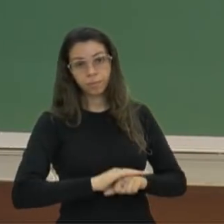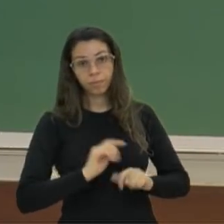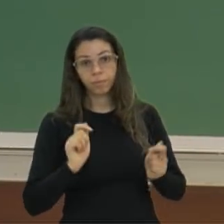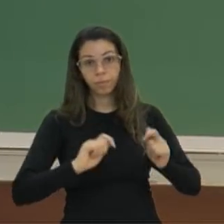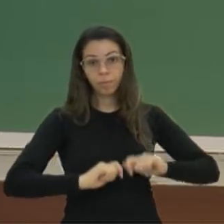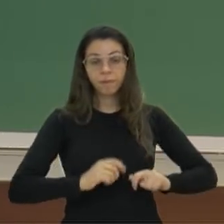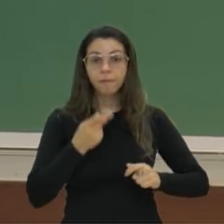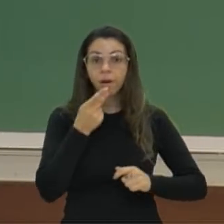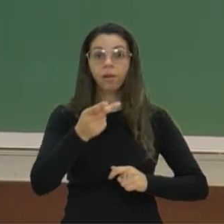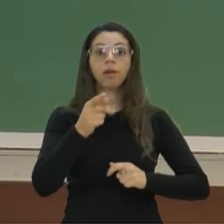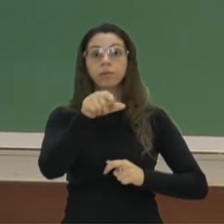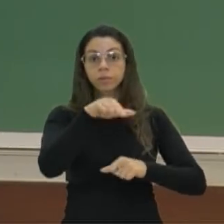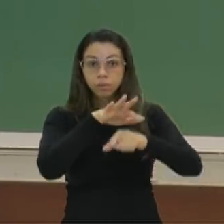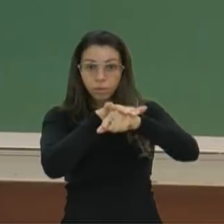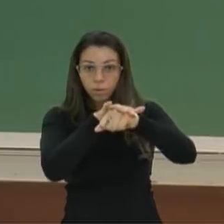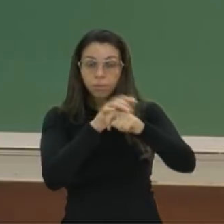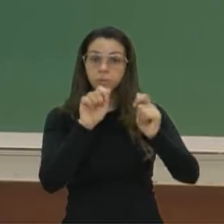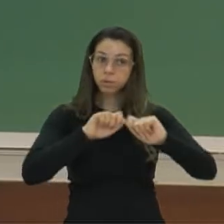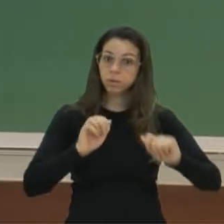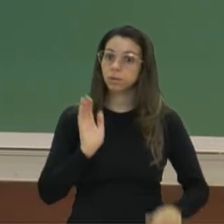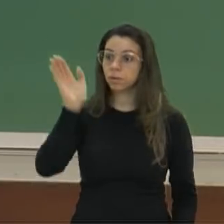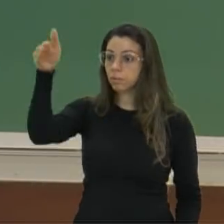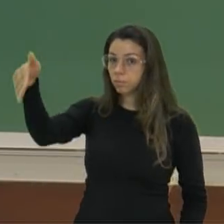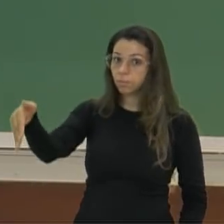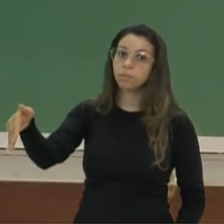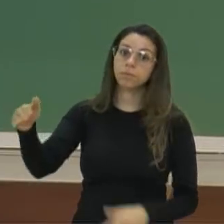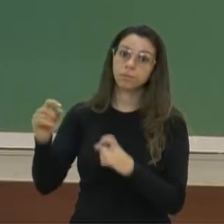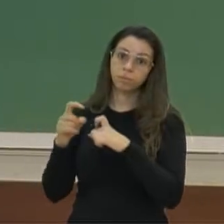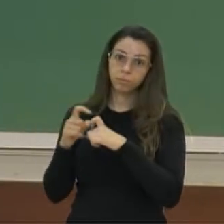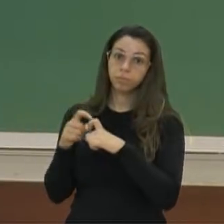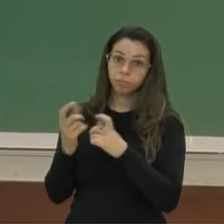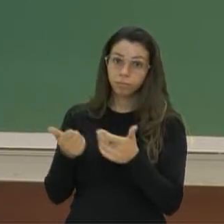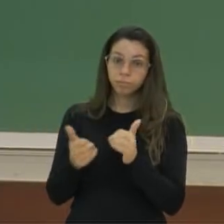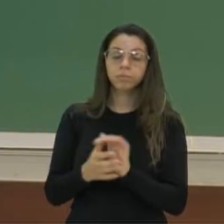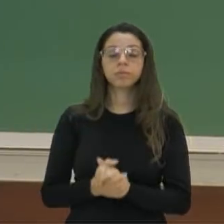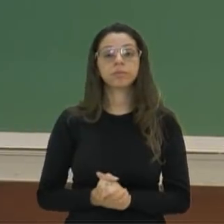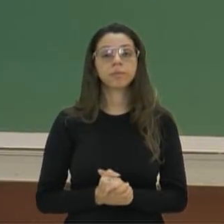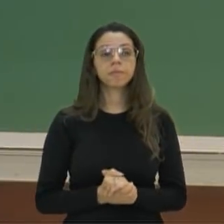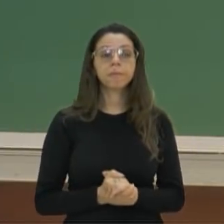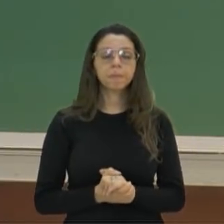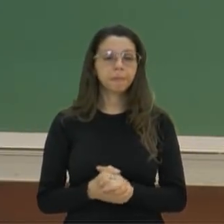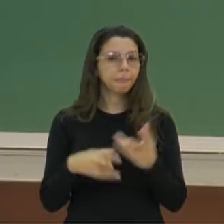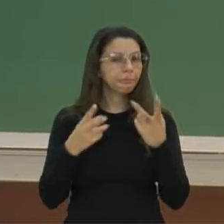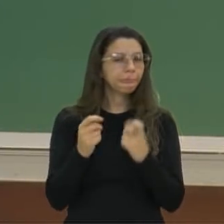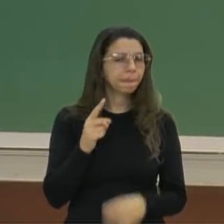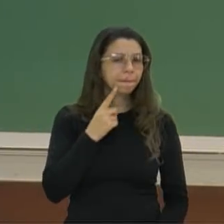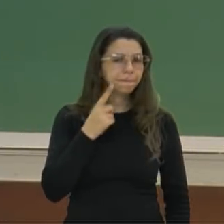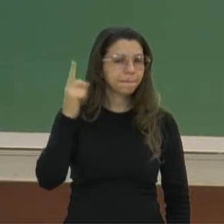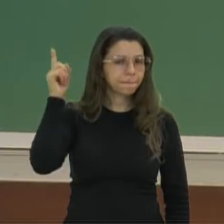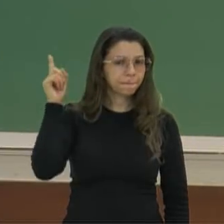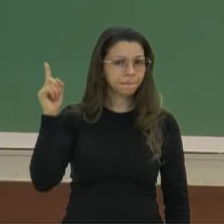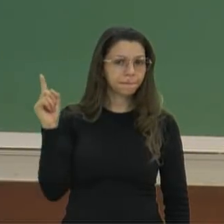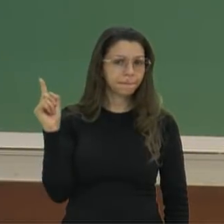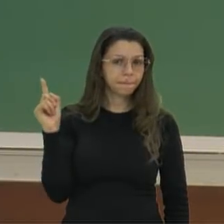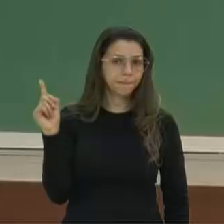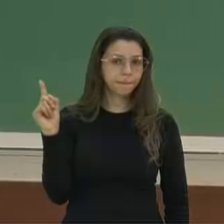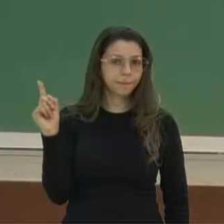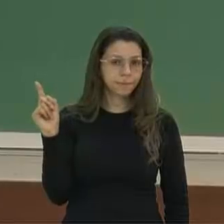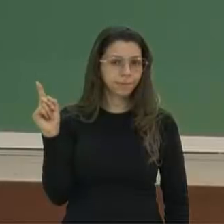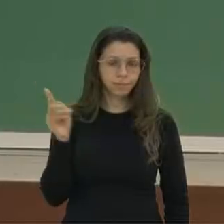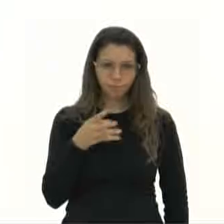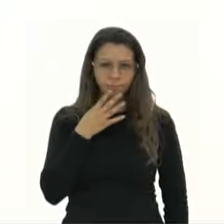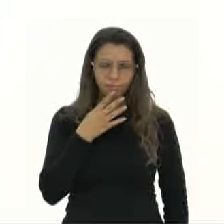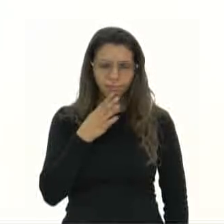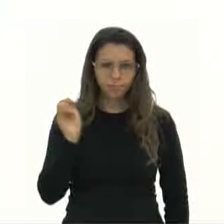um especialista nisso. Já que eu falei do daltonismo, você já reparou nessa imagem? Você já viu essa imagem em algum